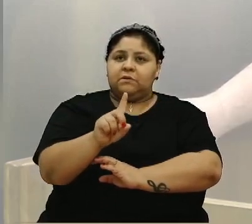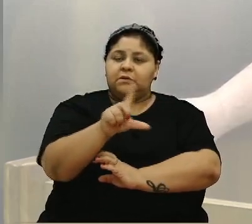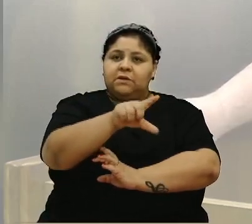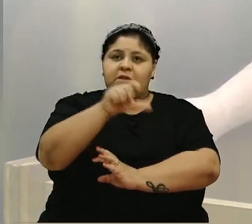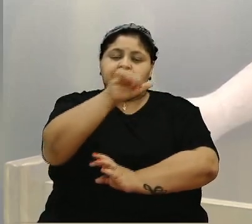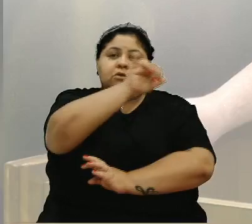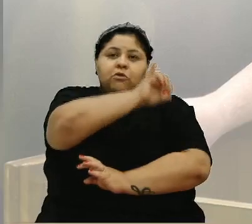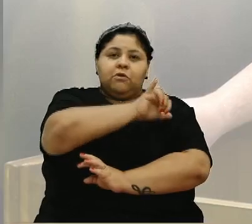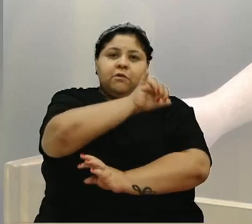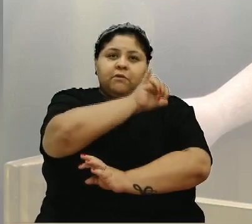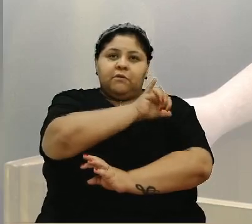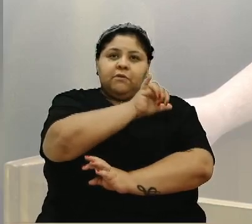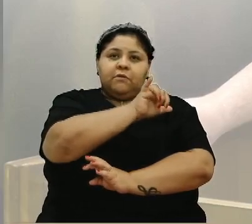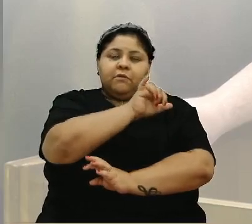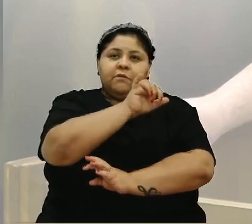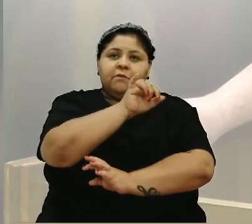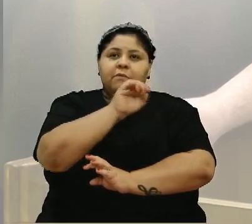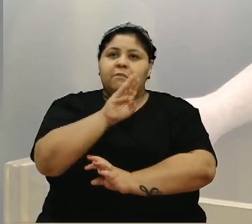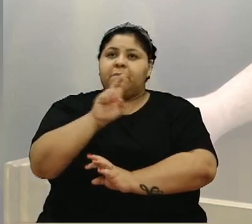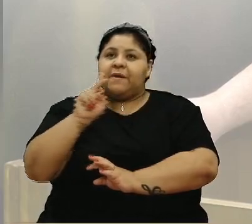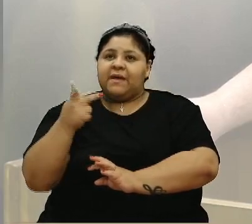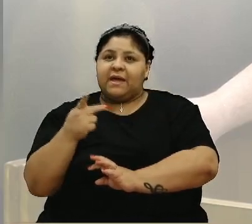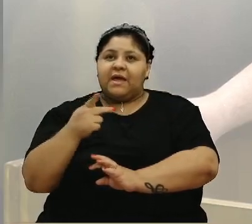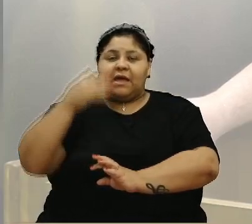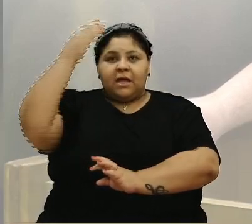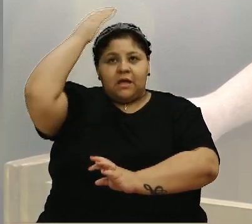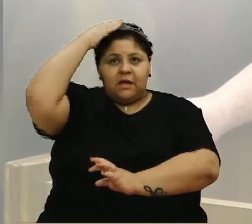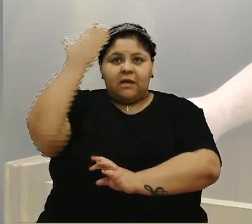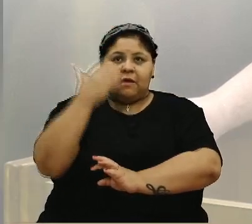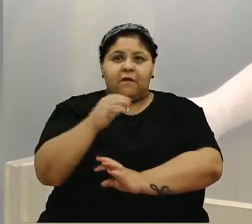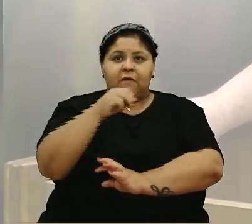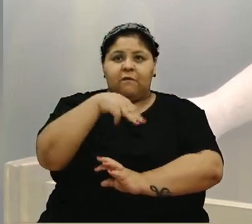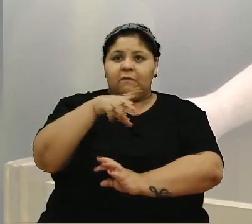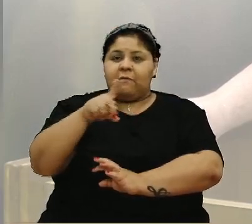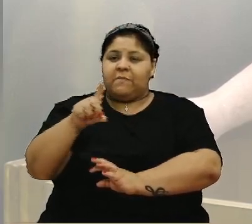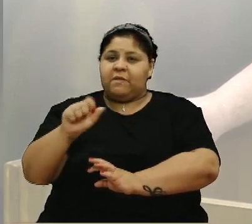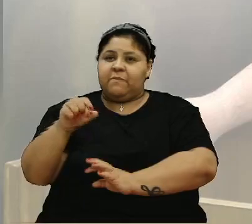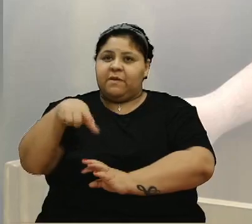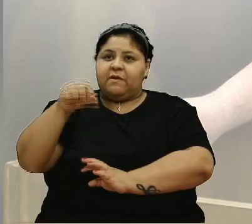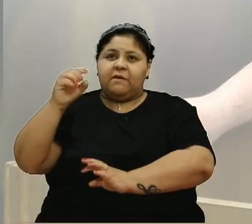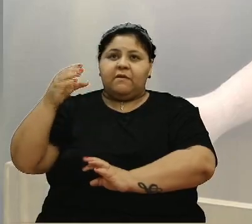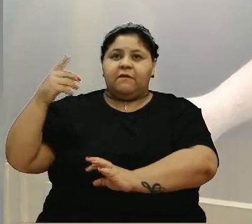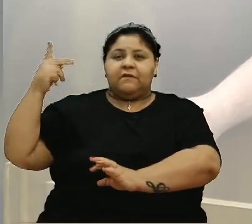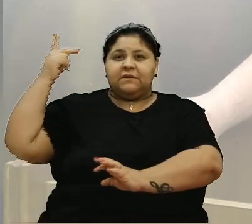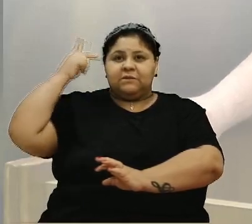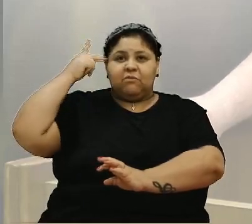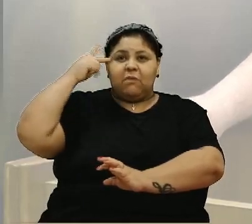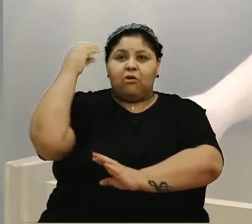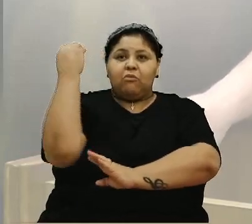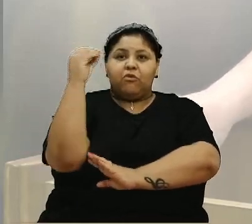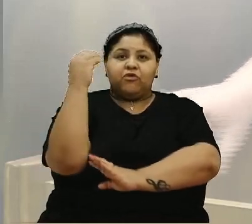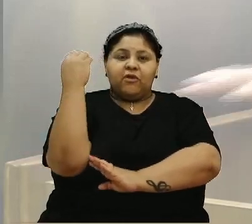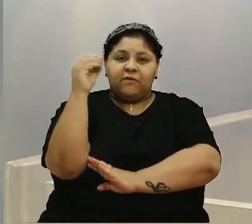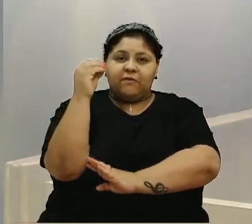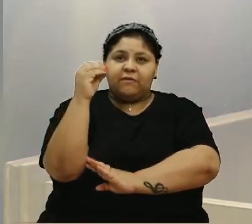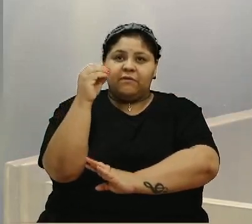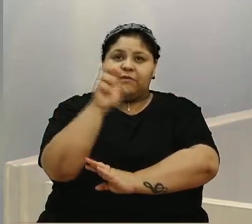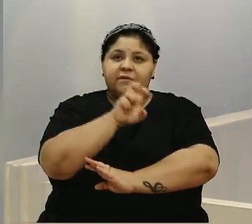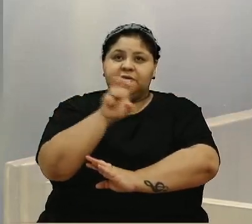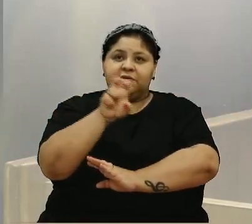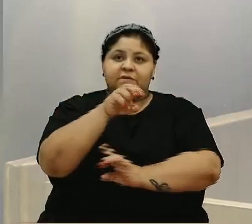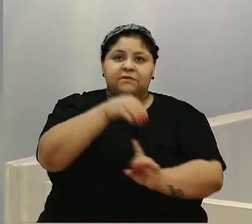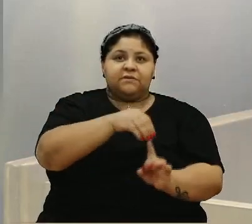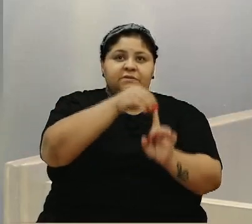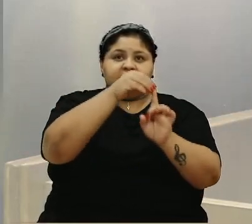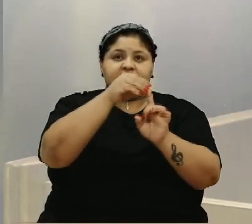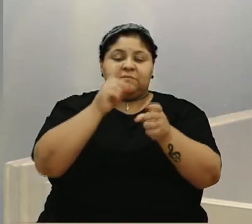Janeiro, Belo Horizonte e Curitiba. E o MDB elegeu São Paulo e Porto Alegre. 5 das principais cidades